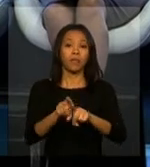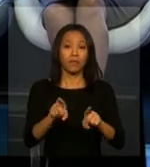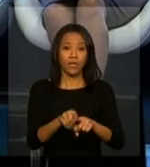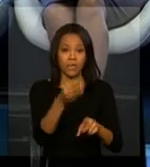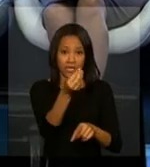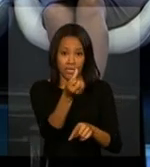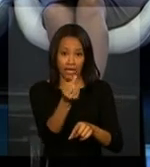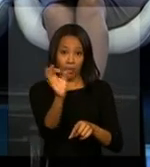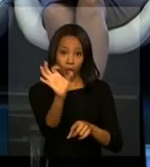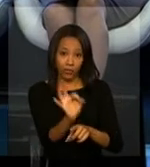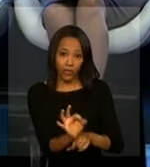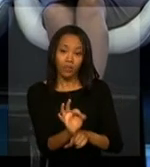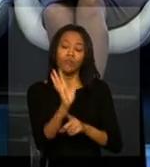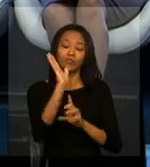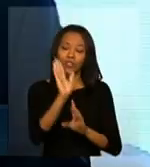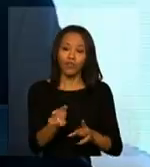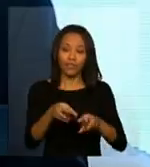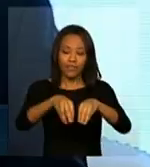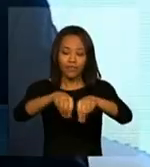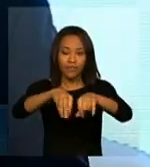incorporada à reforma agrária